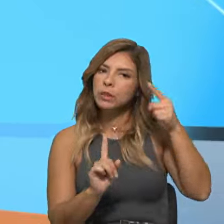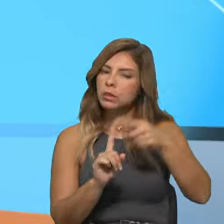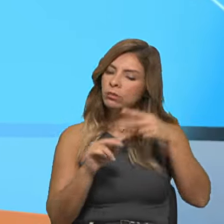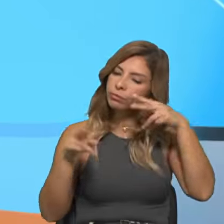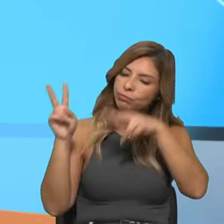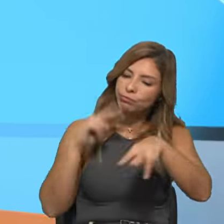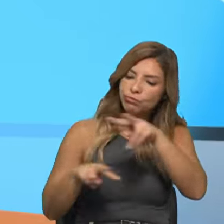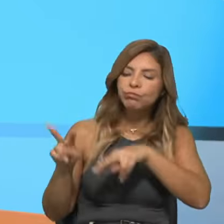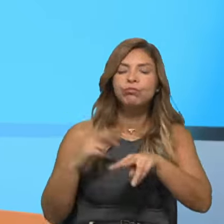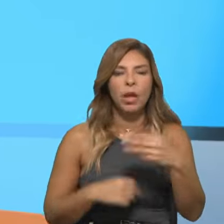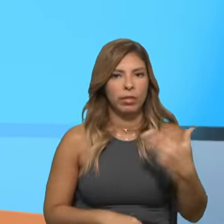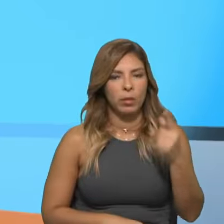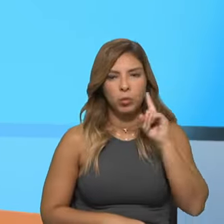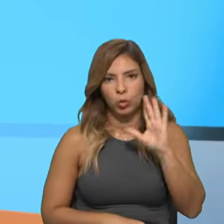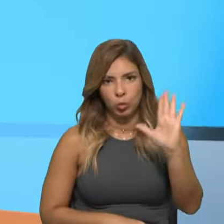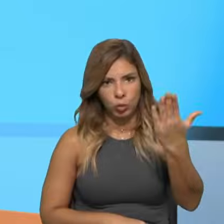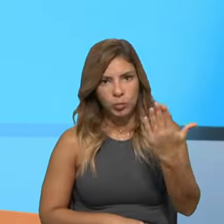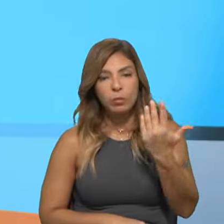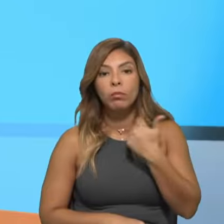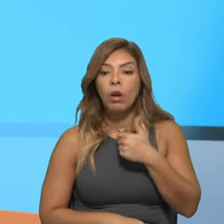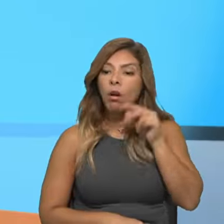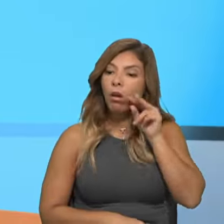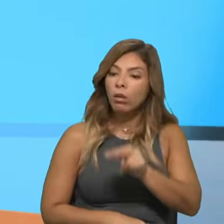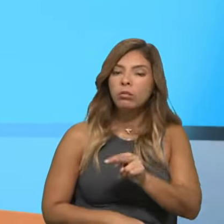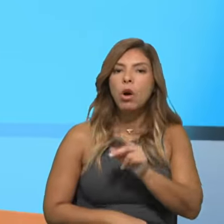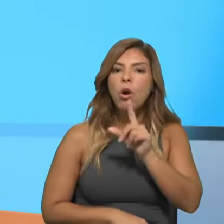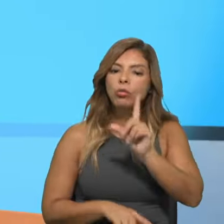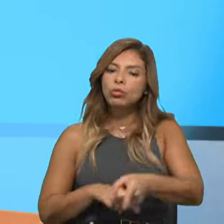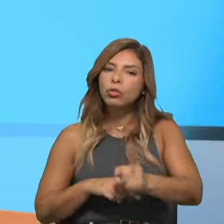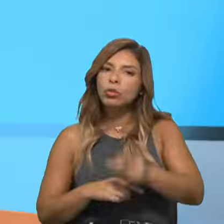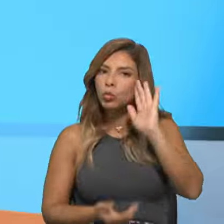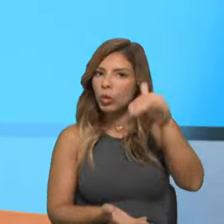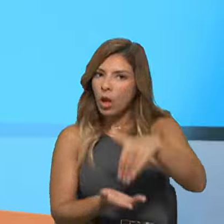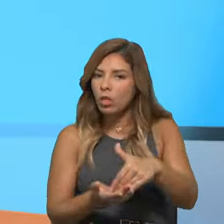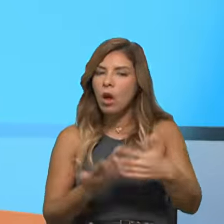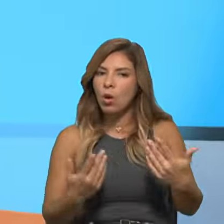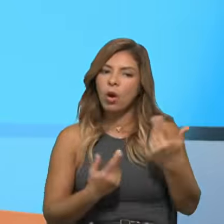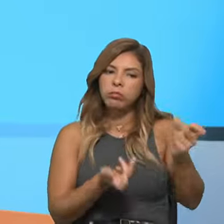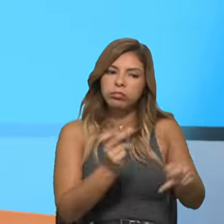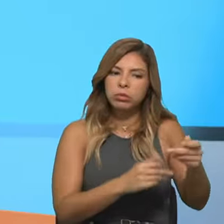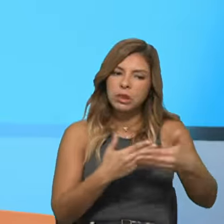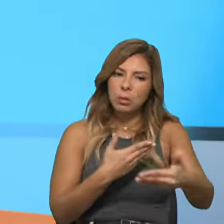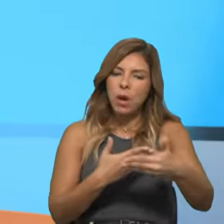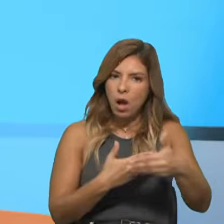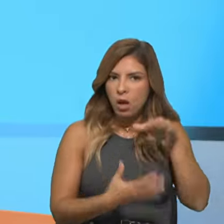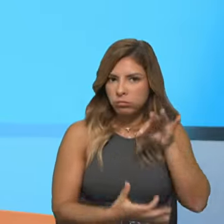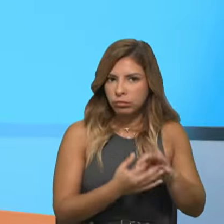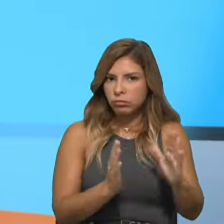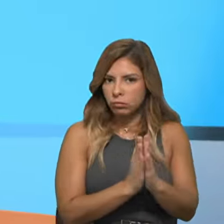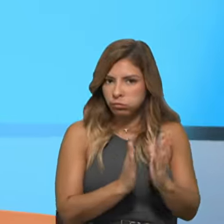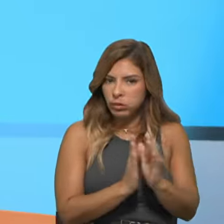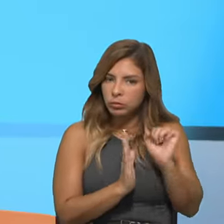Antes de olharmos para os dados mais recentes sobre a liberdade religiosa, acompanhe ainda connosco alguns acontecimentos que marcam a atualidade